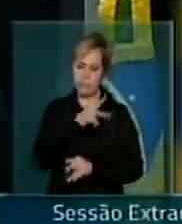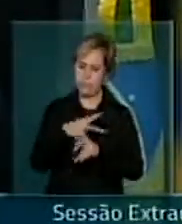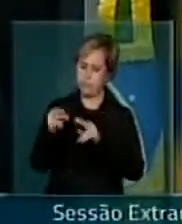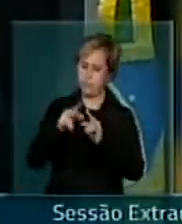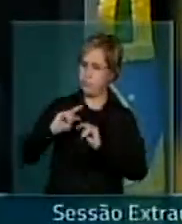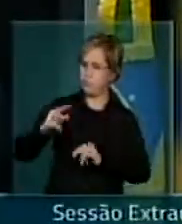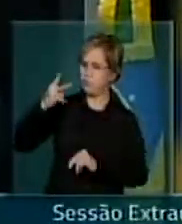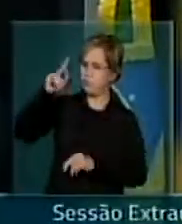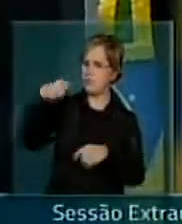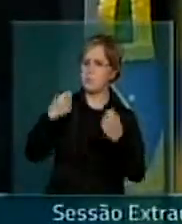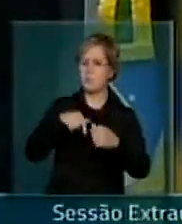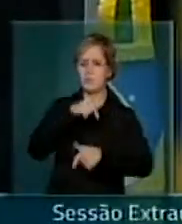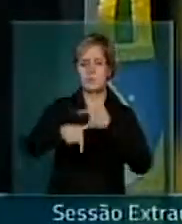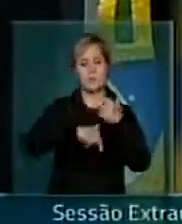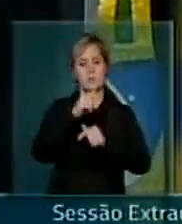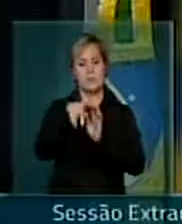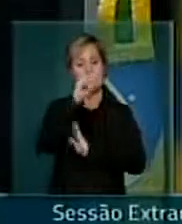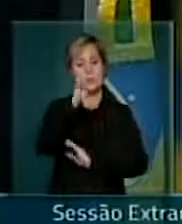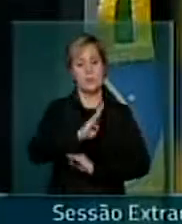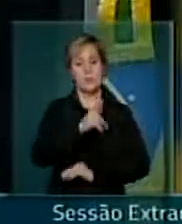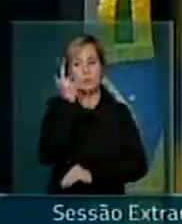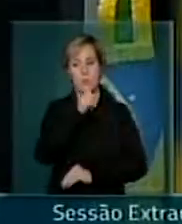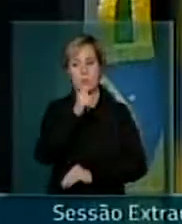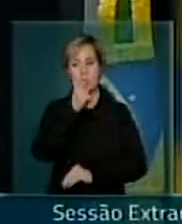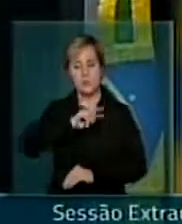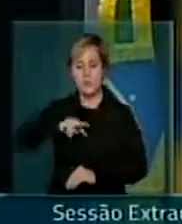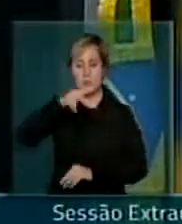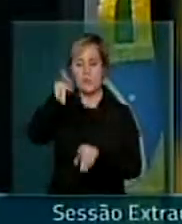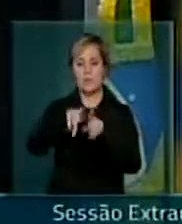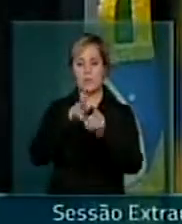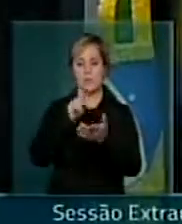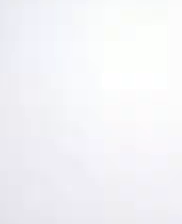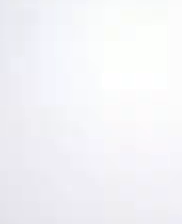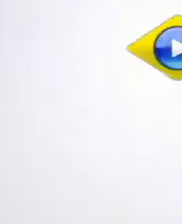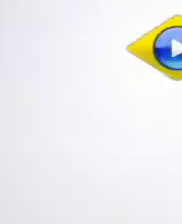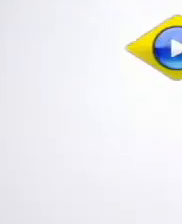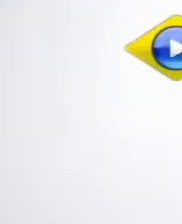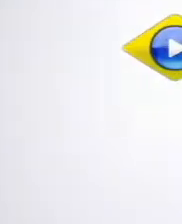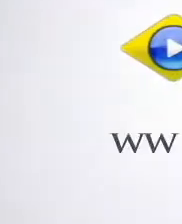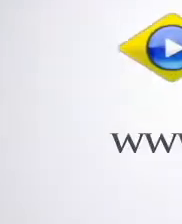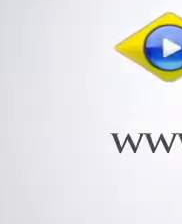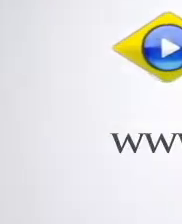é preciso que o trabalhador ganhe alguma coisa em 2011.